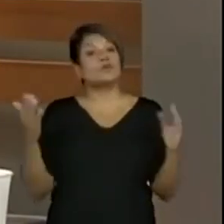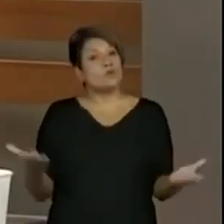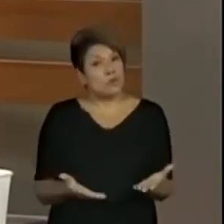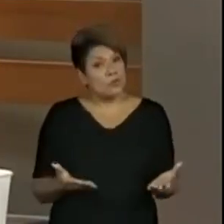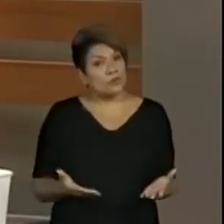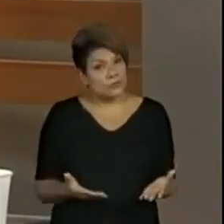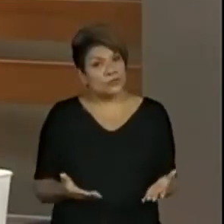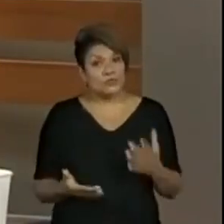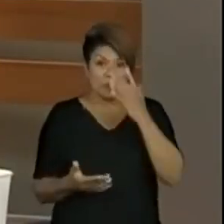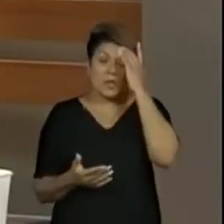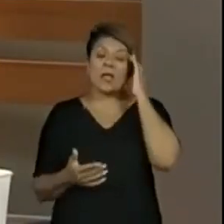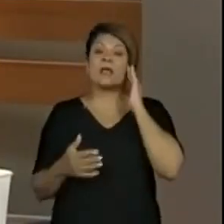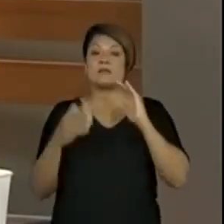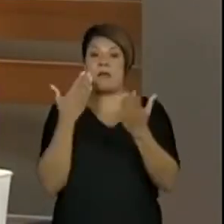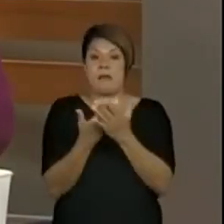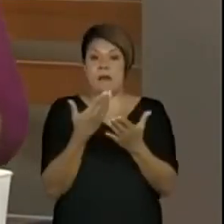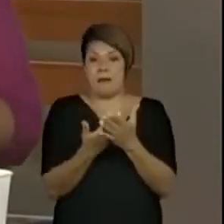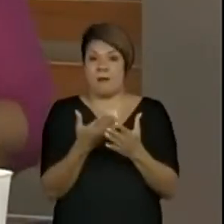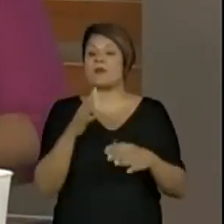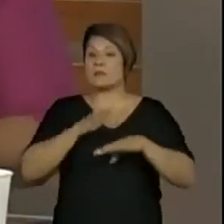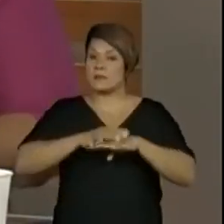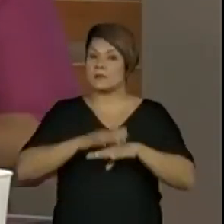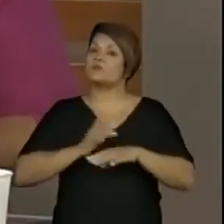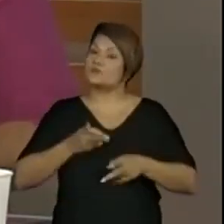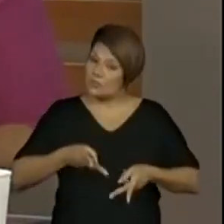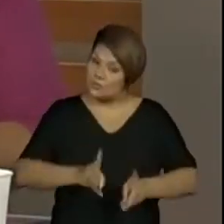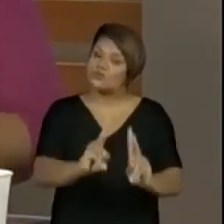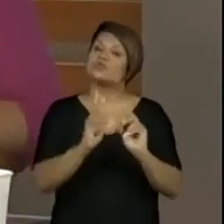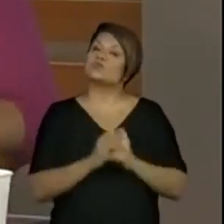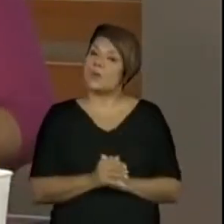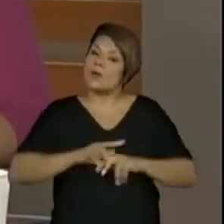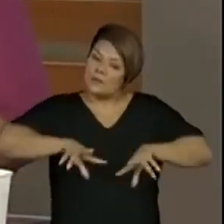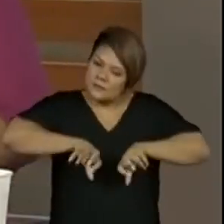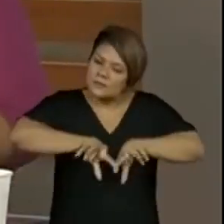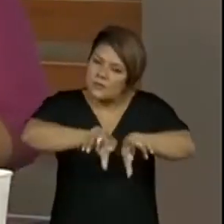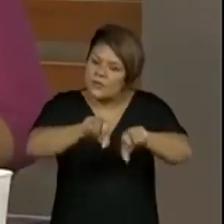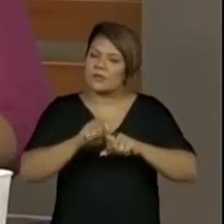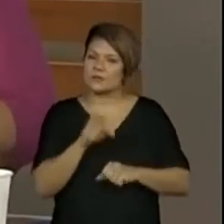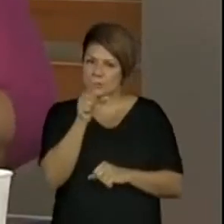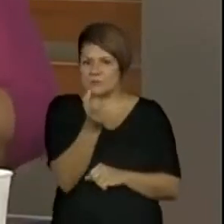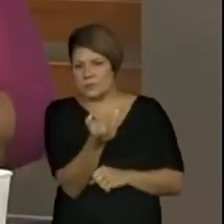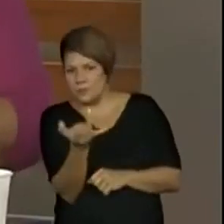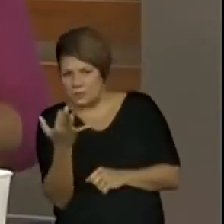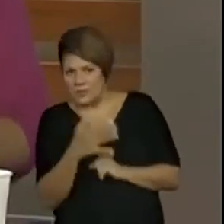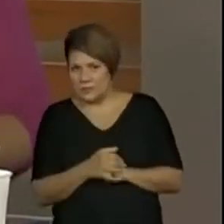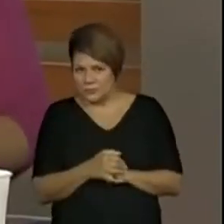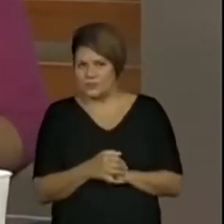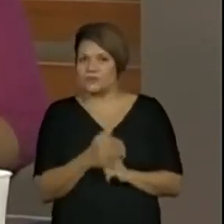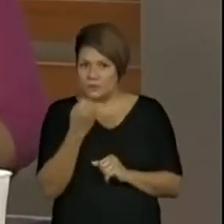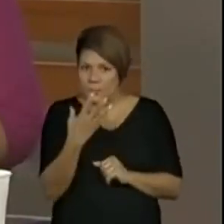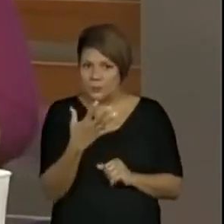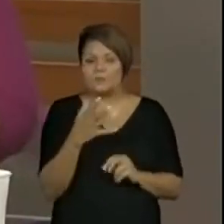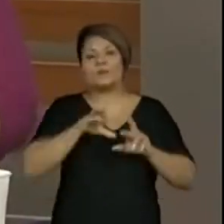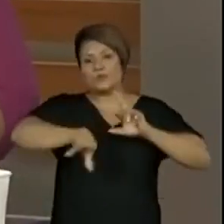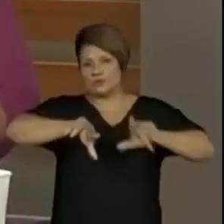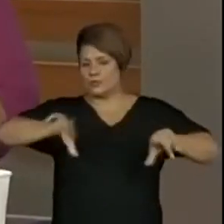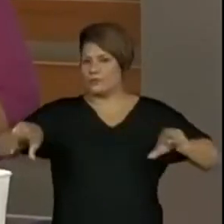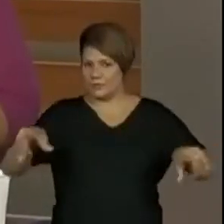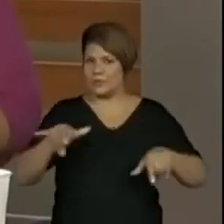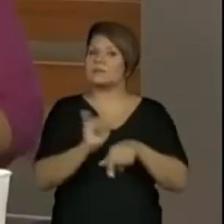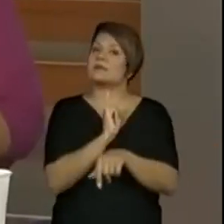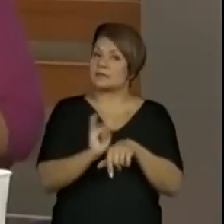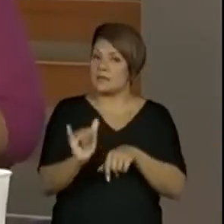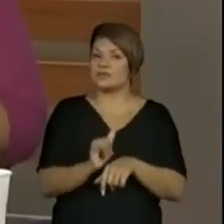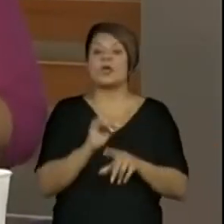nós vamos, na nossa aula de matemática, continuar explorando esta contagem, tá bom? Diferentes estratégias.